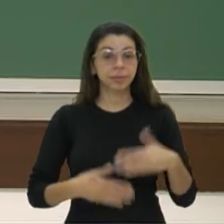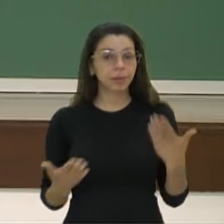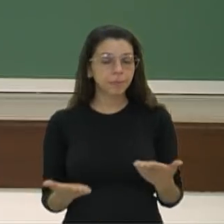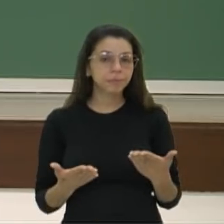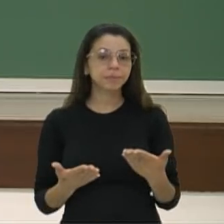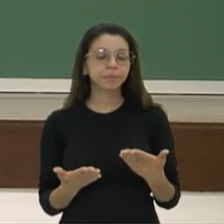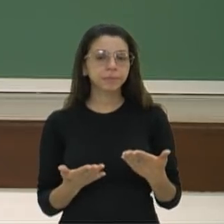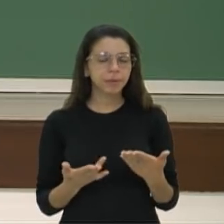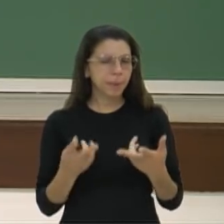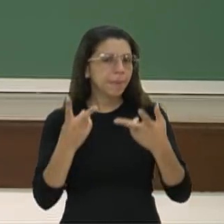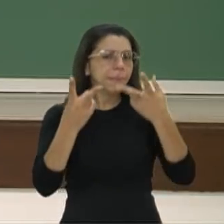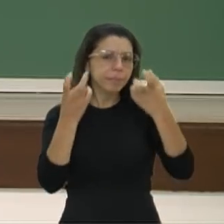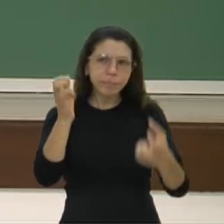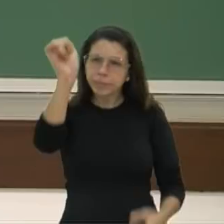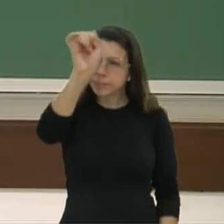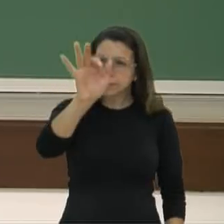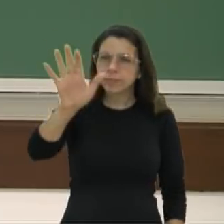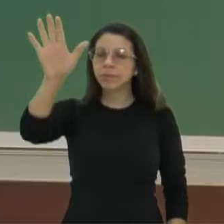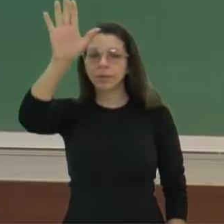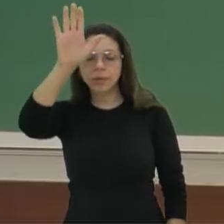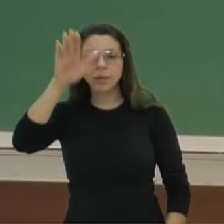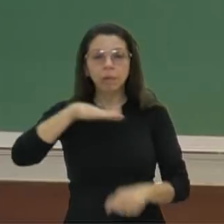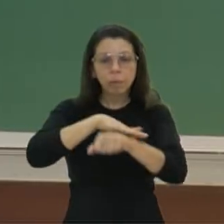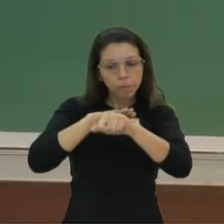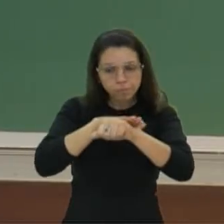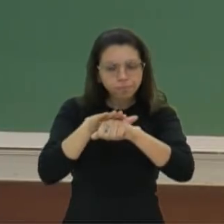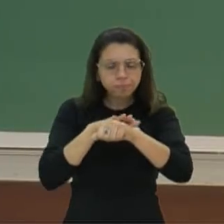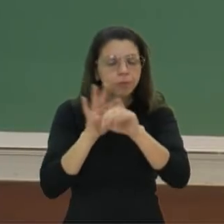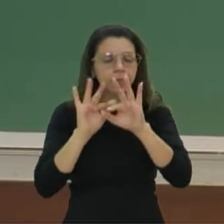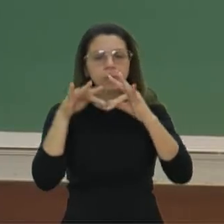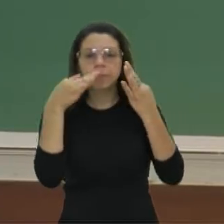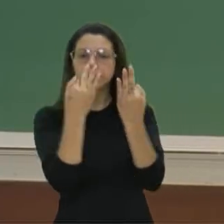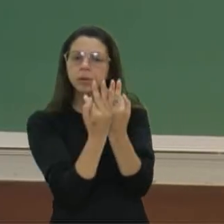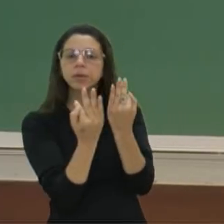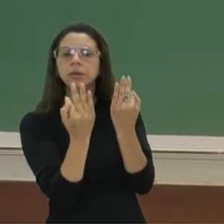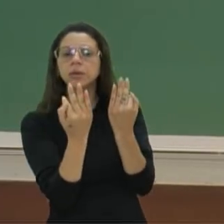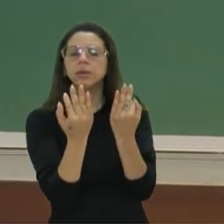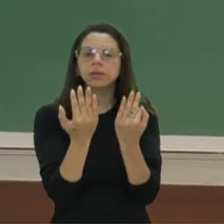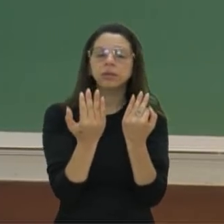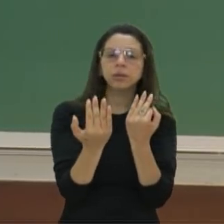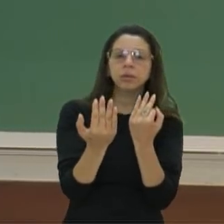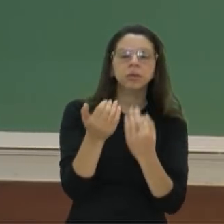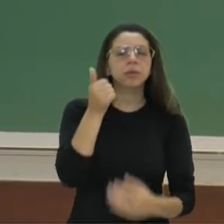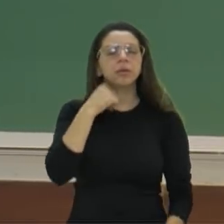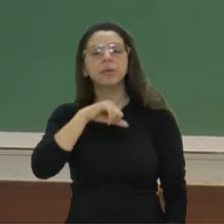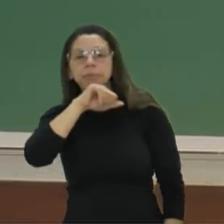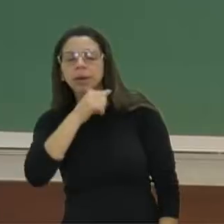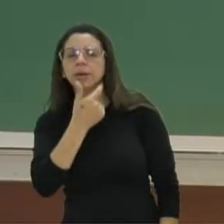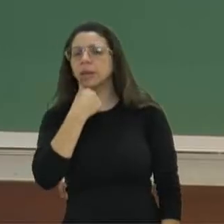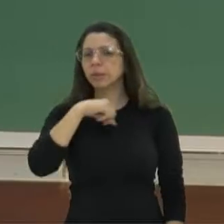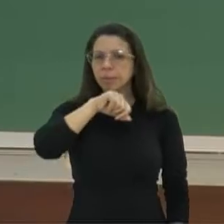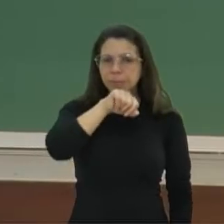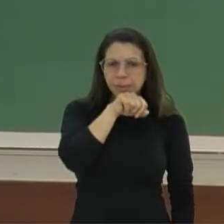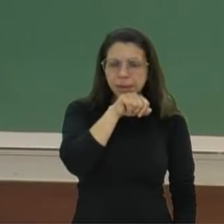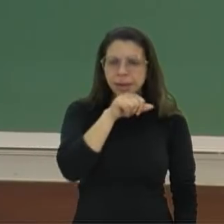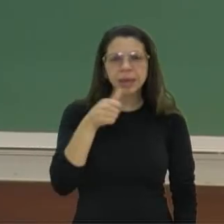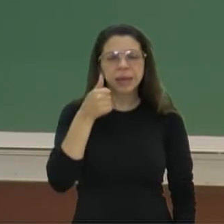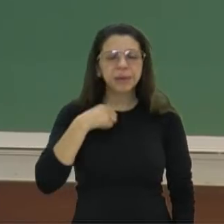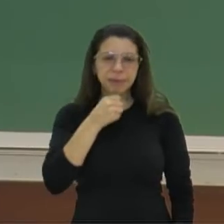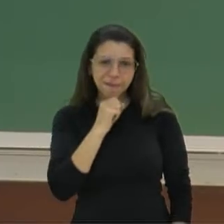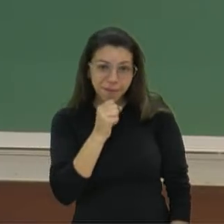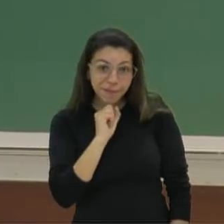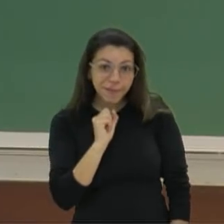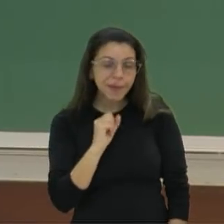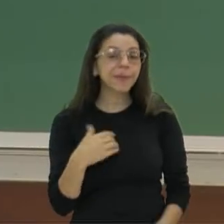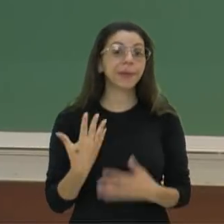Então, reparou bem na imagem? Conversou com alguém em casa, com a mãe, com o pai, com a avó ou com o irmão mais velho? É